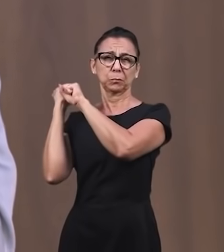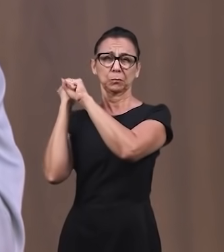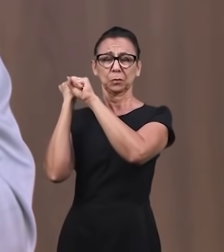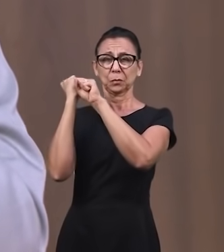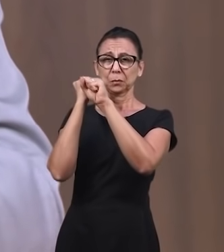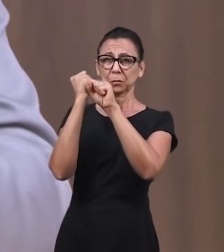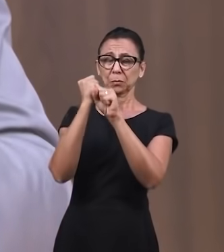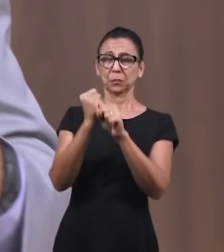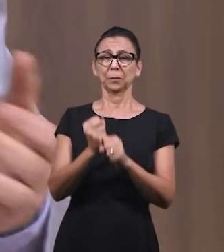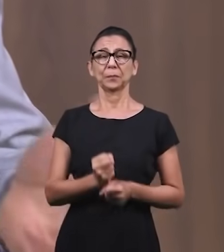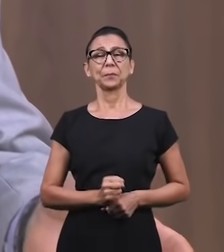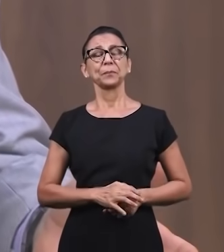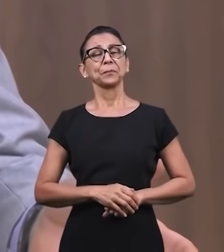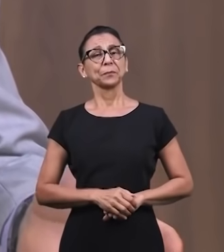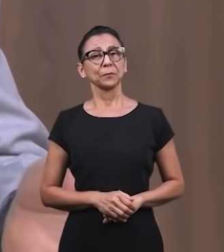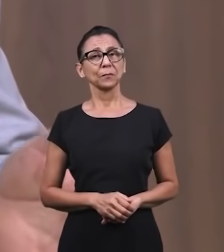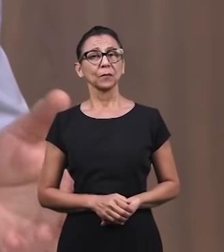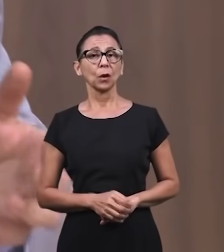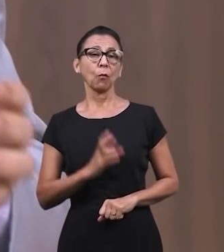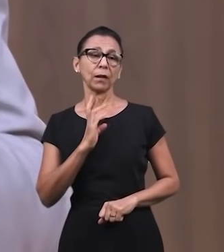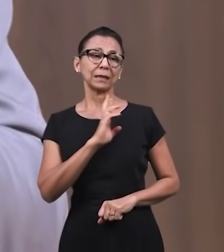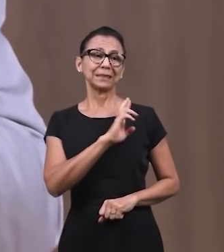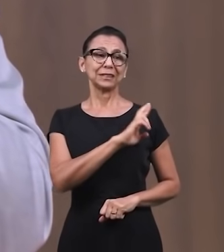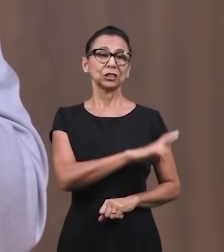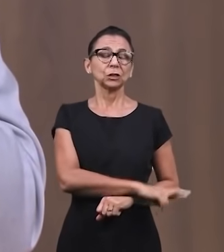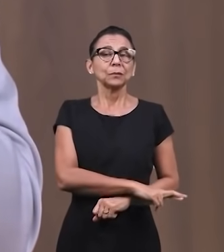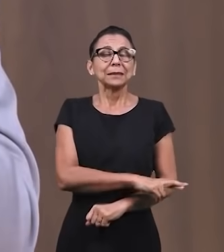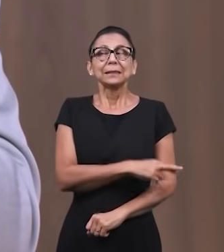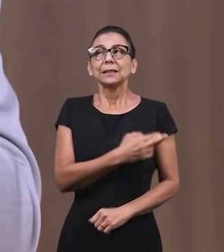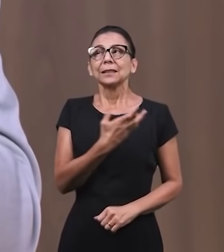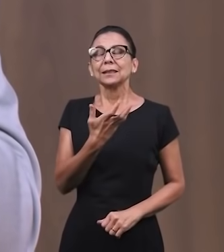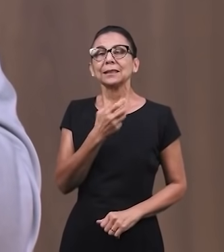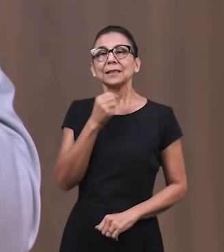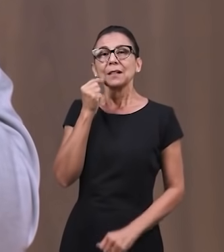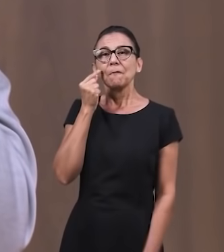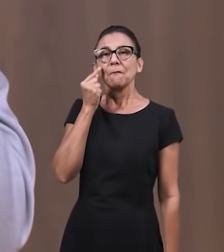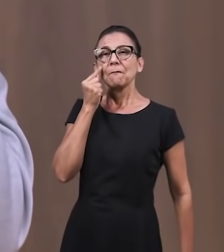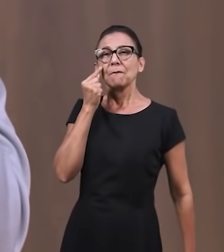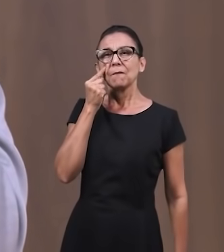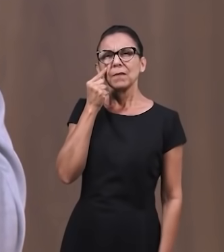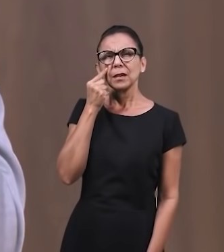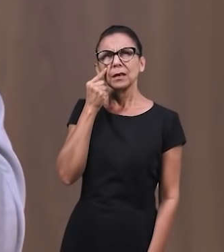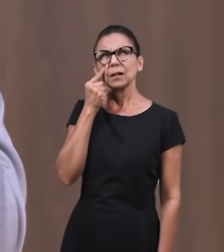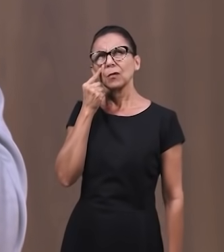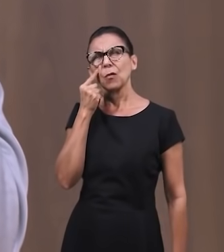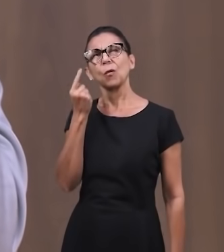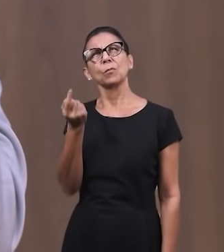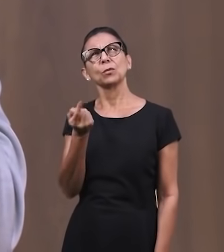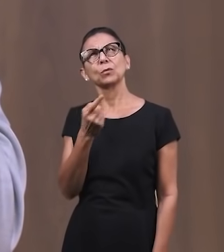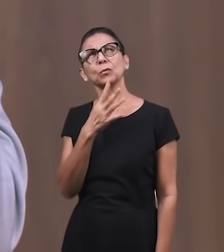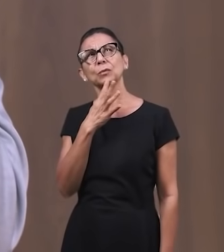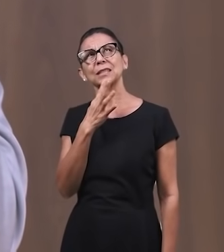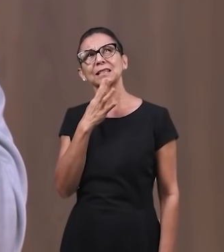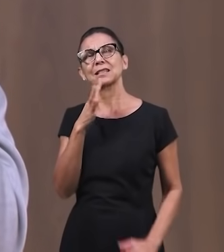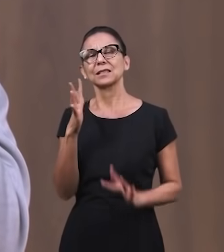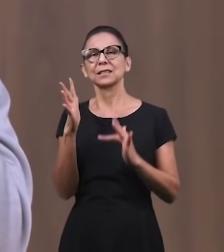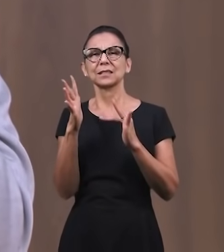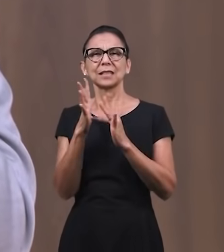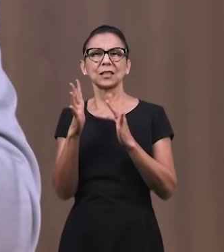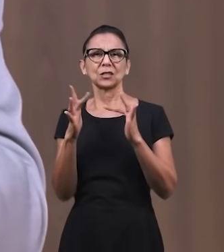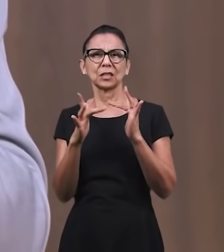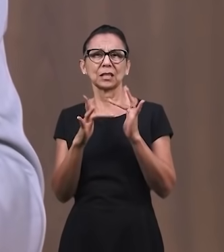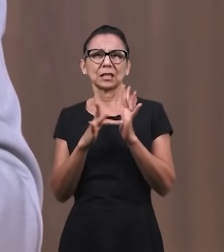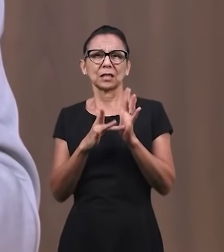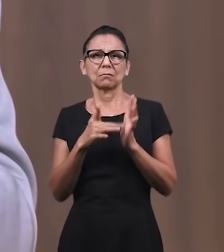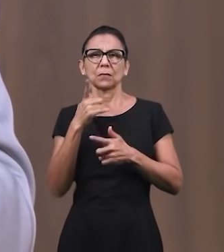secular, seja até na sua vida religiosa. Ele tenta enxergar Jesus por uma ótica que é aquela que